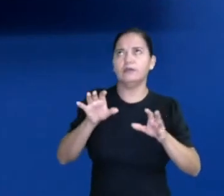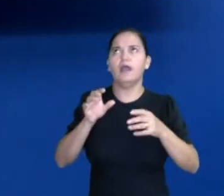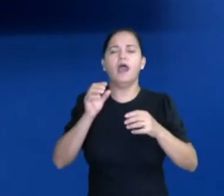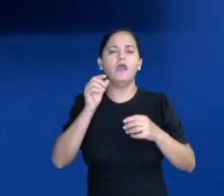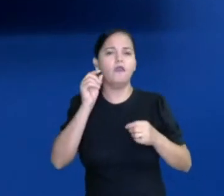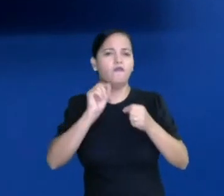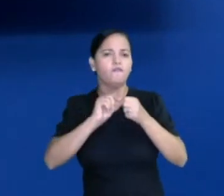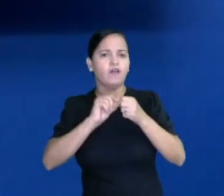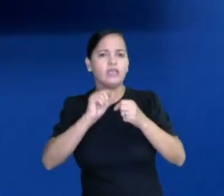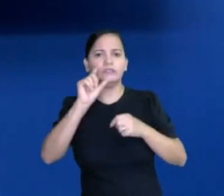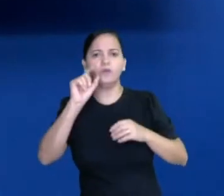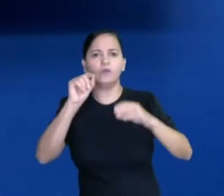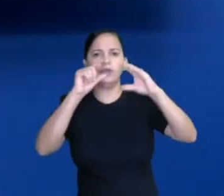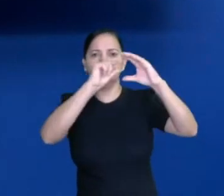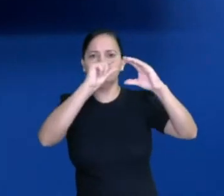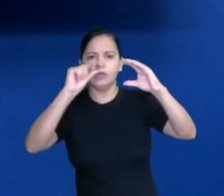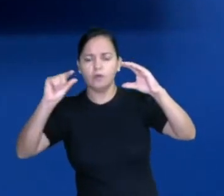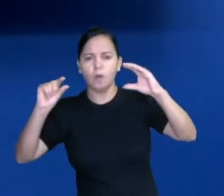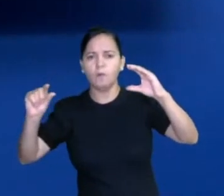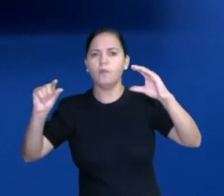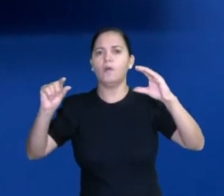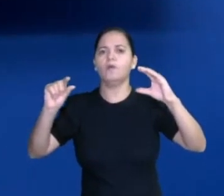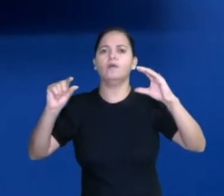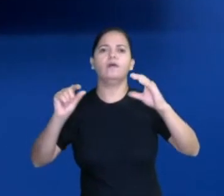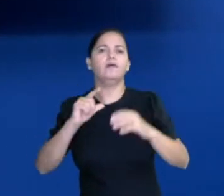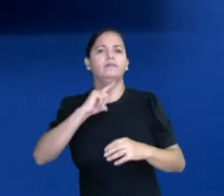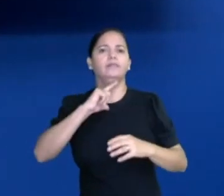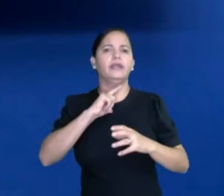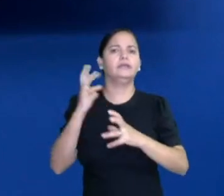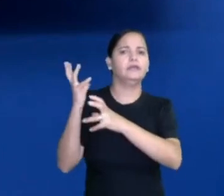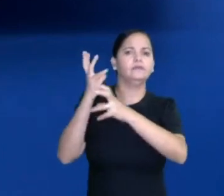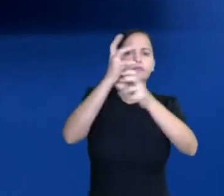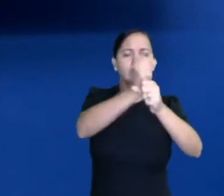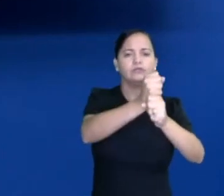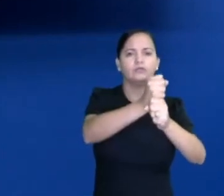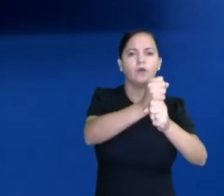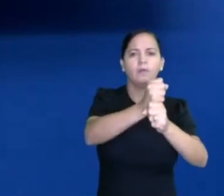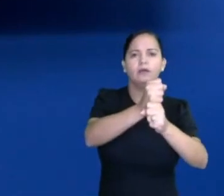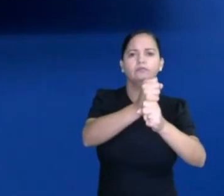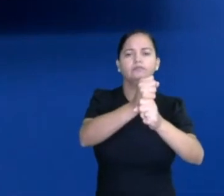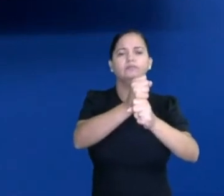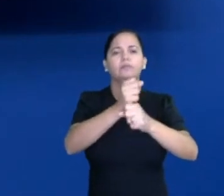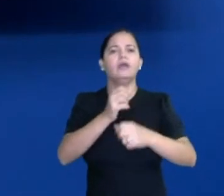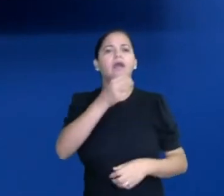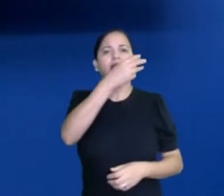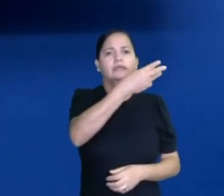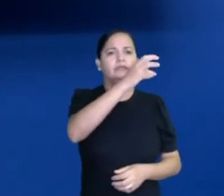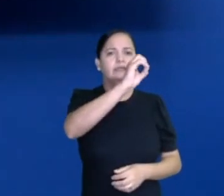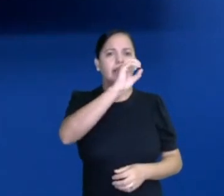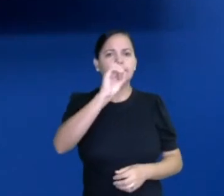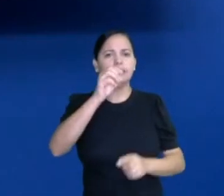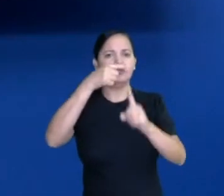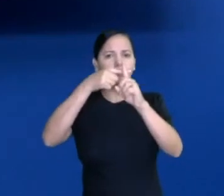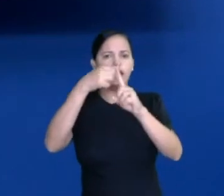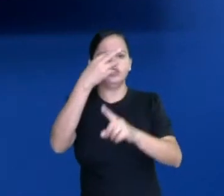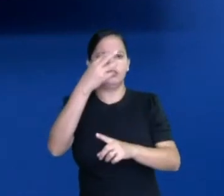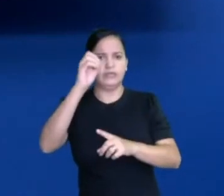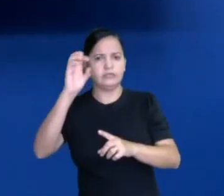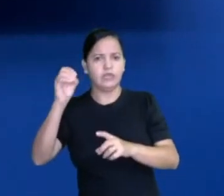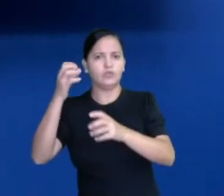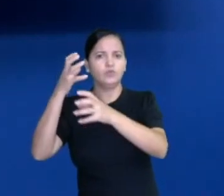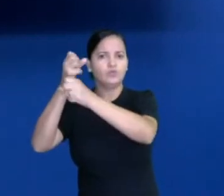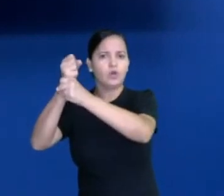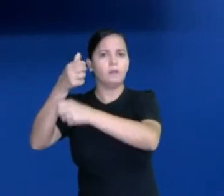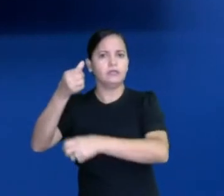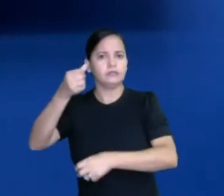600 numa representação que chegue a 300 ou próximo de 300. A gente sabe que 300 mais 300 não vai dar 600, então